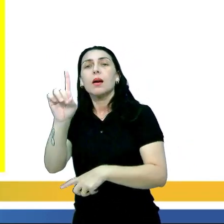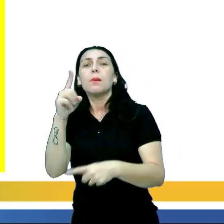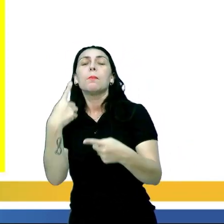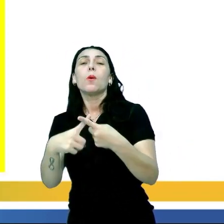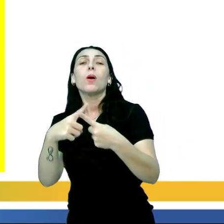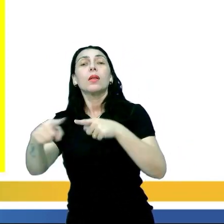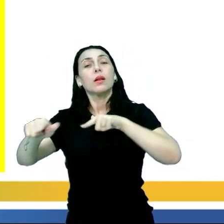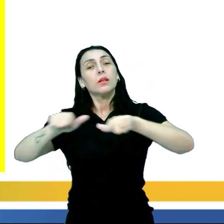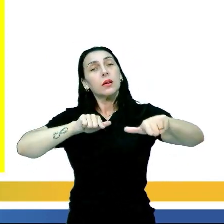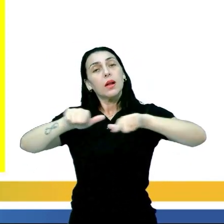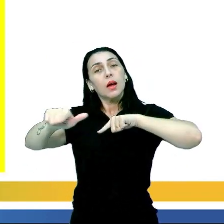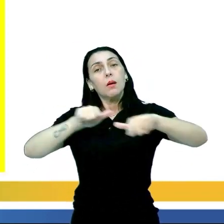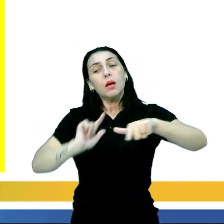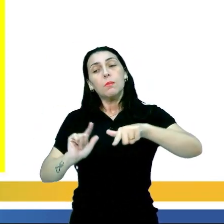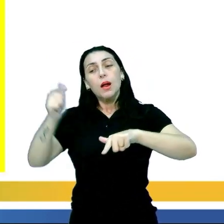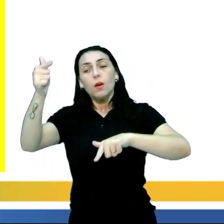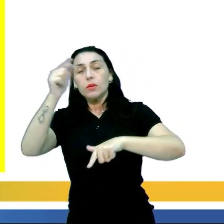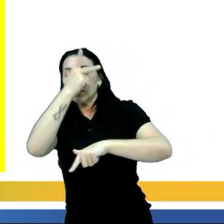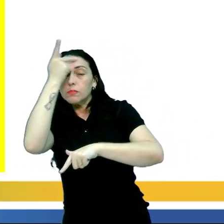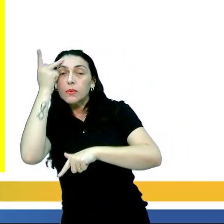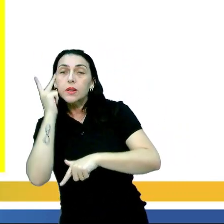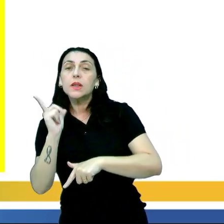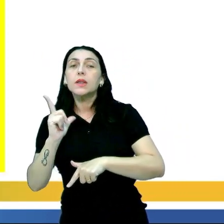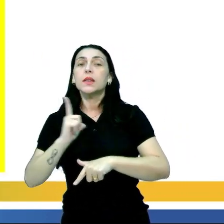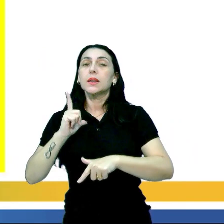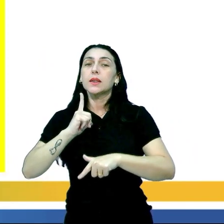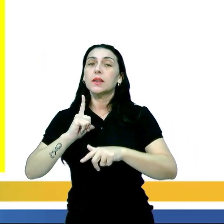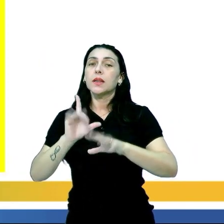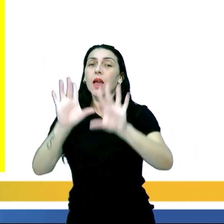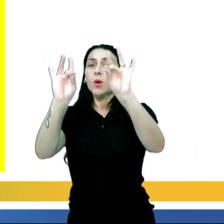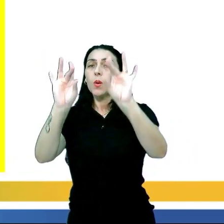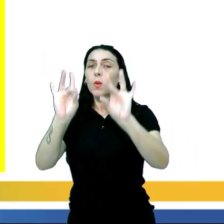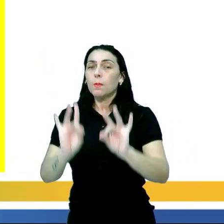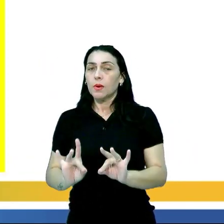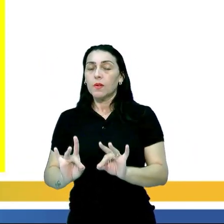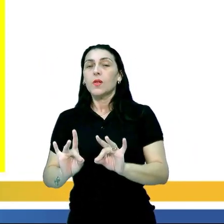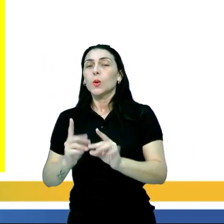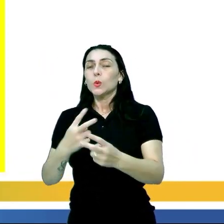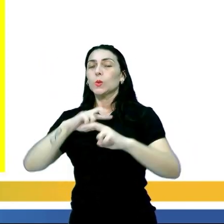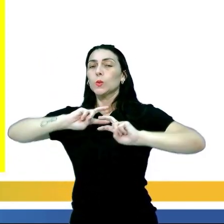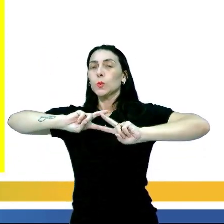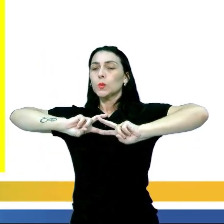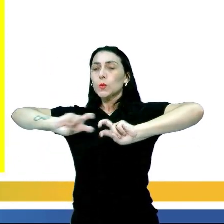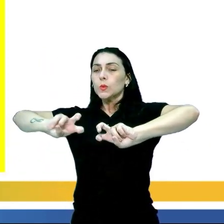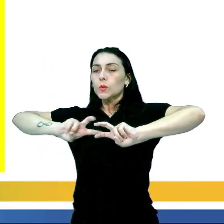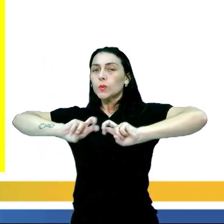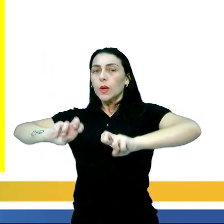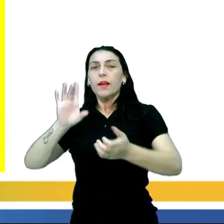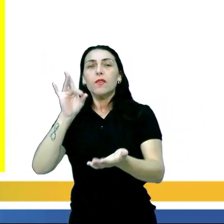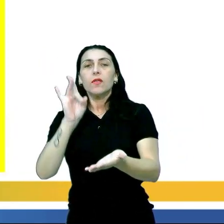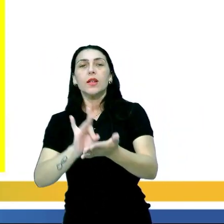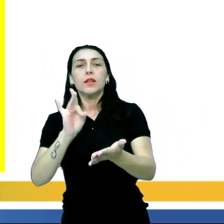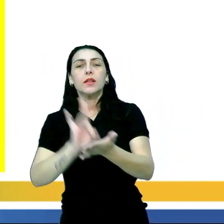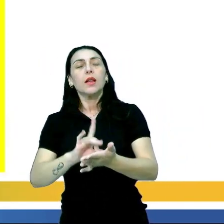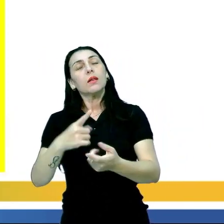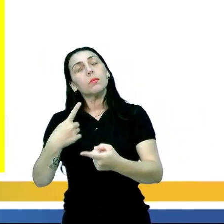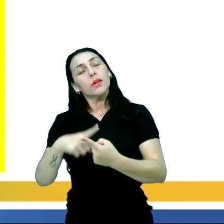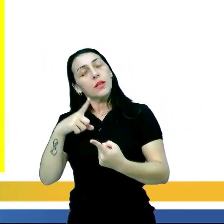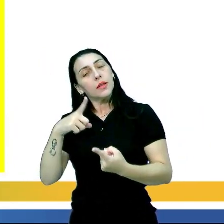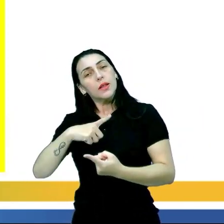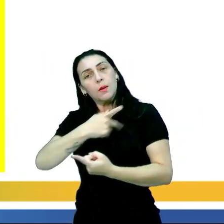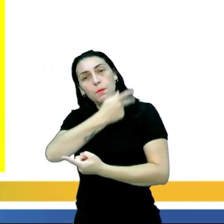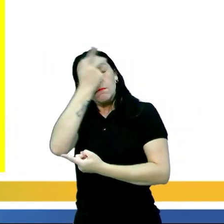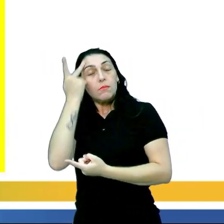estar trabalhando para outra pessoa. A gente está tendo o privilégio de ser explorado. Essa que é a verdade, porque tem muita gente